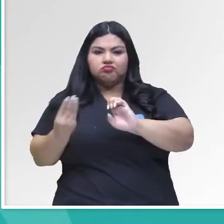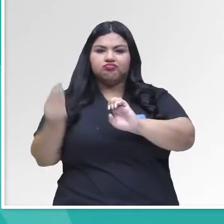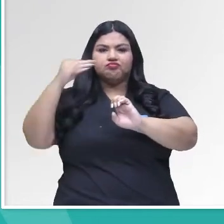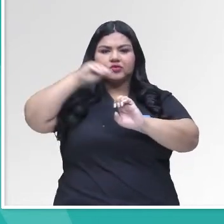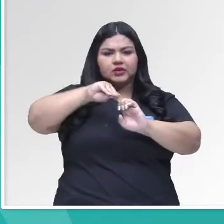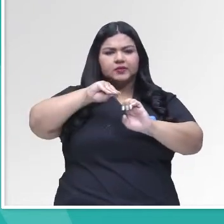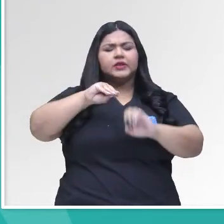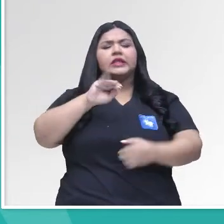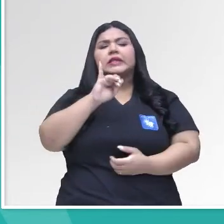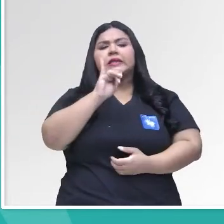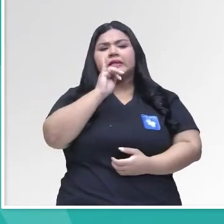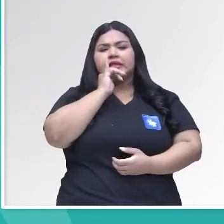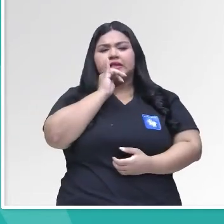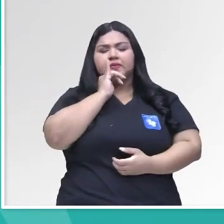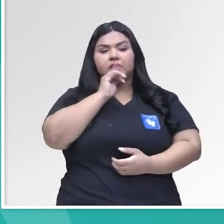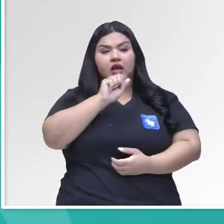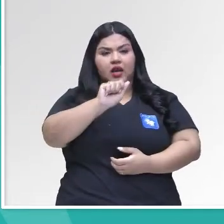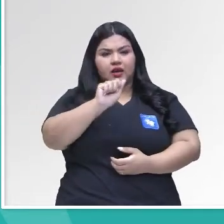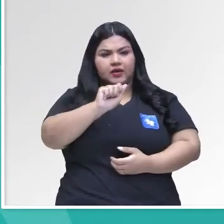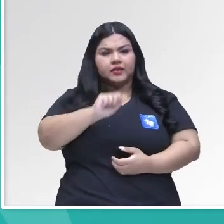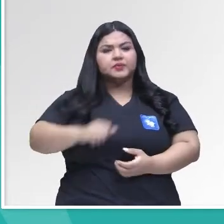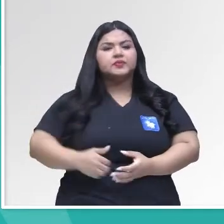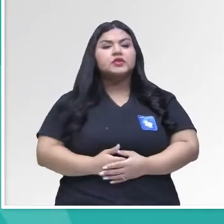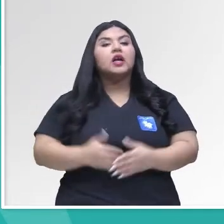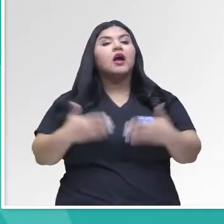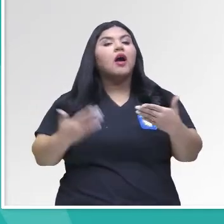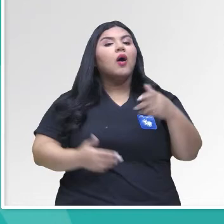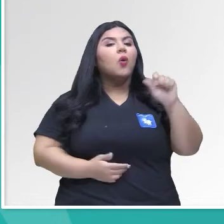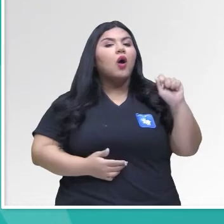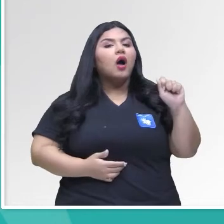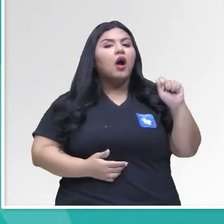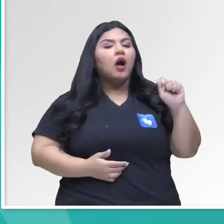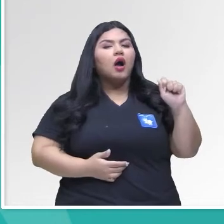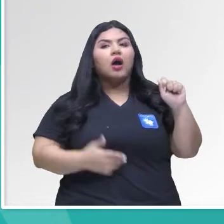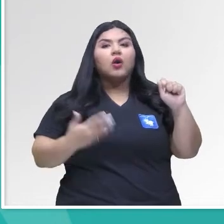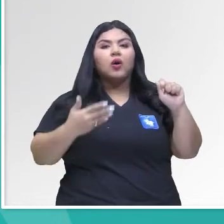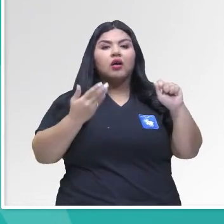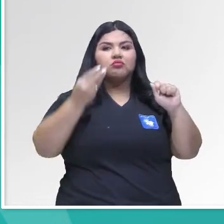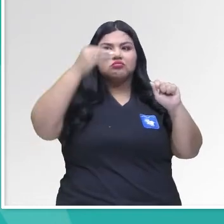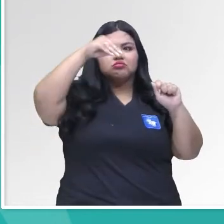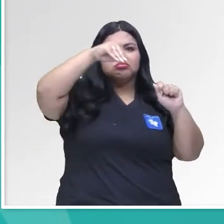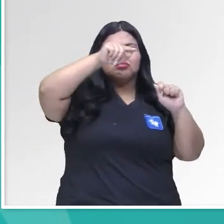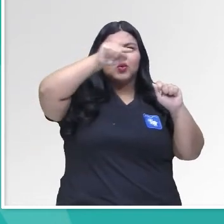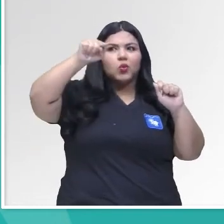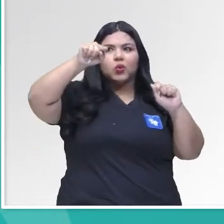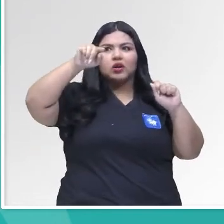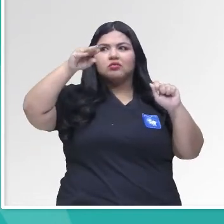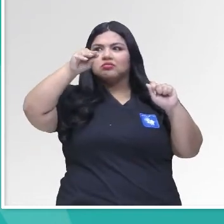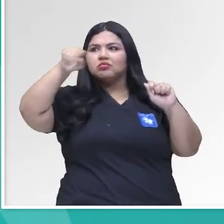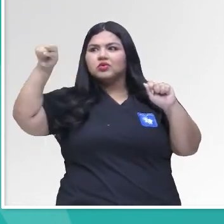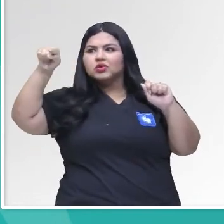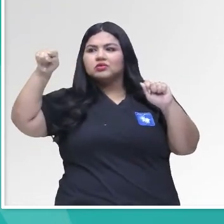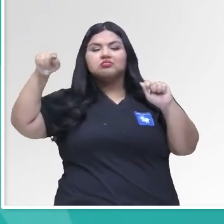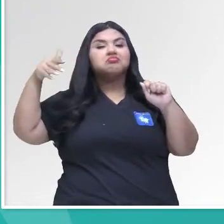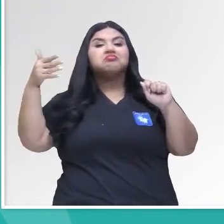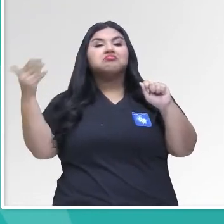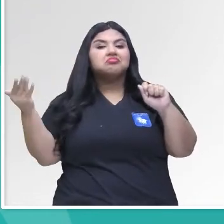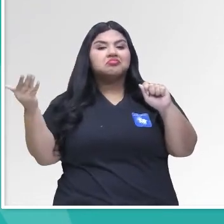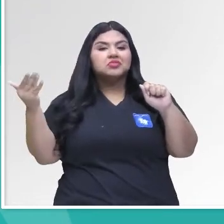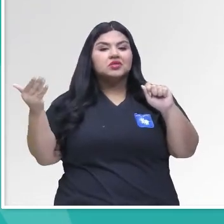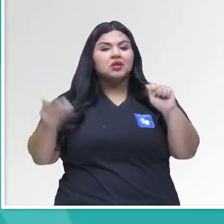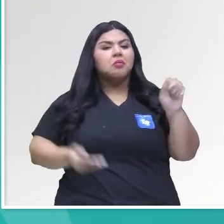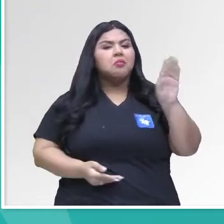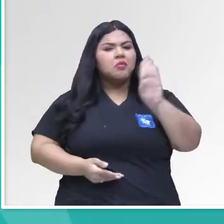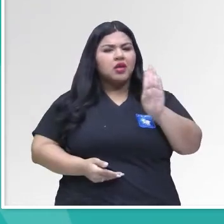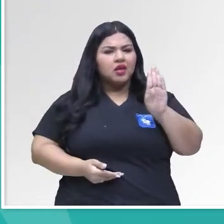A letra A, por exemplo, cabe em qual espaço? No primeiro, no segundo, no terceiro, no quarto, no quinto? E a